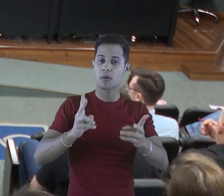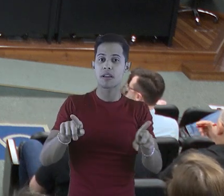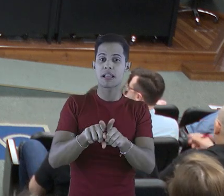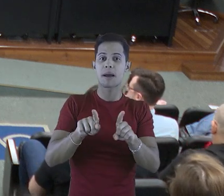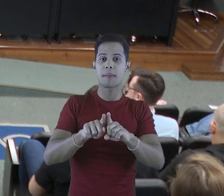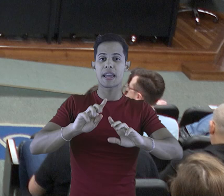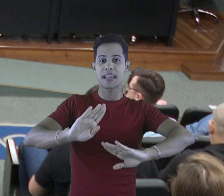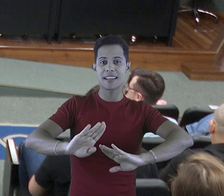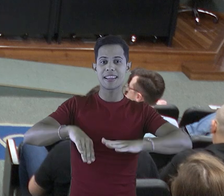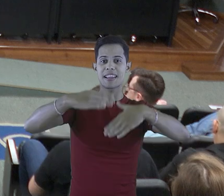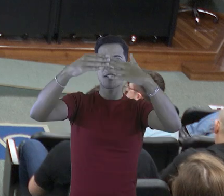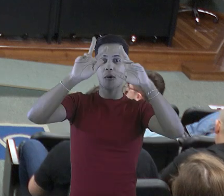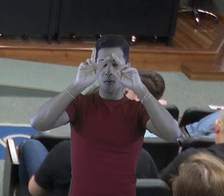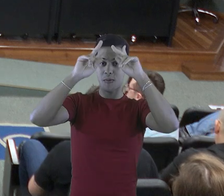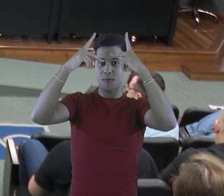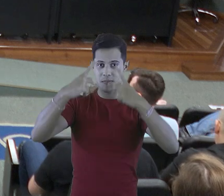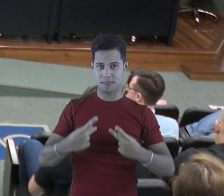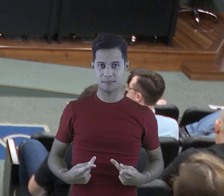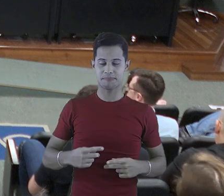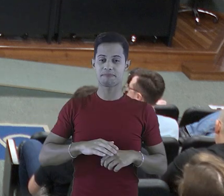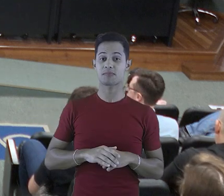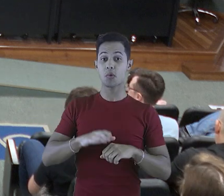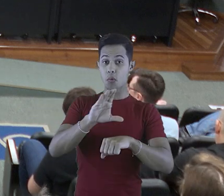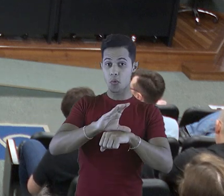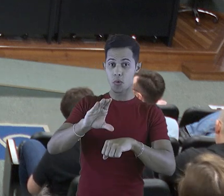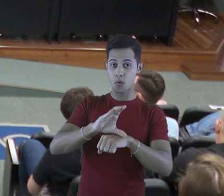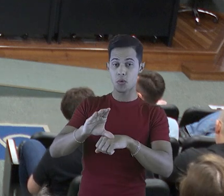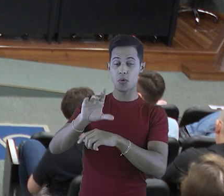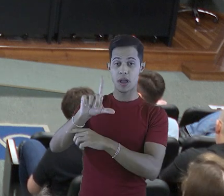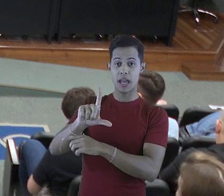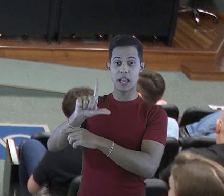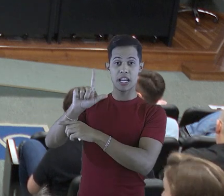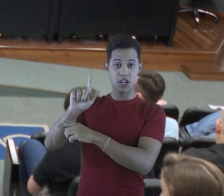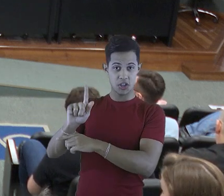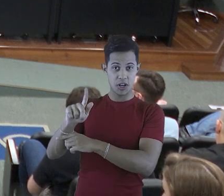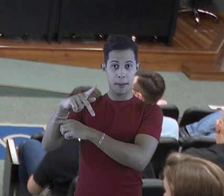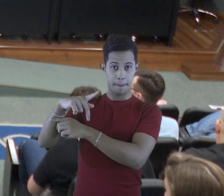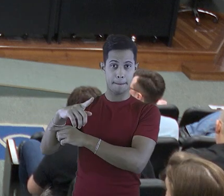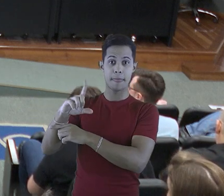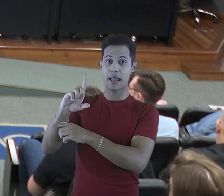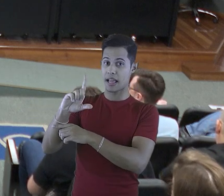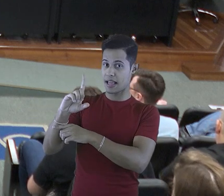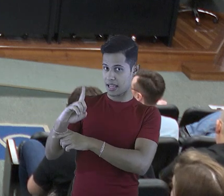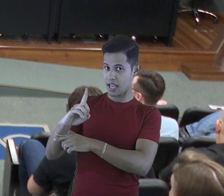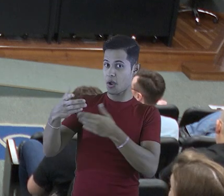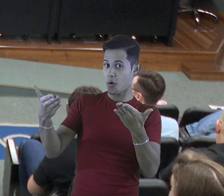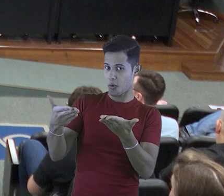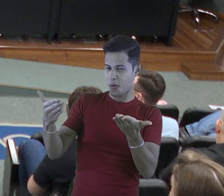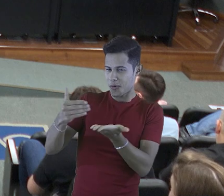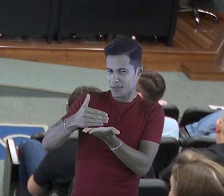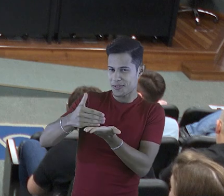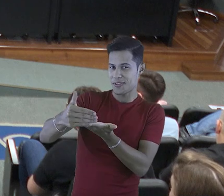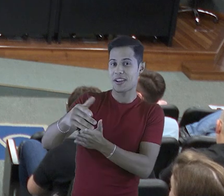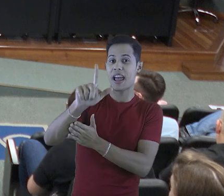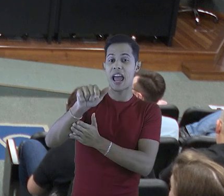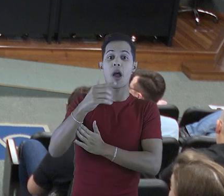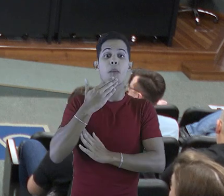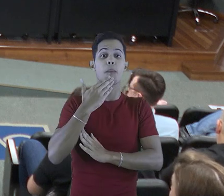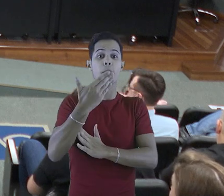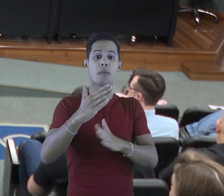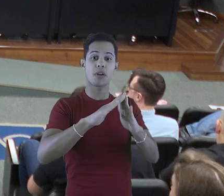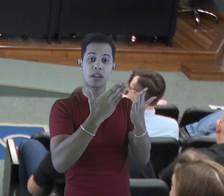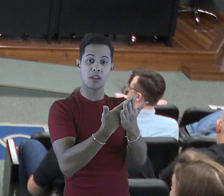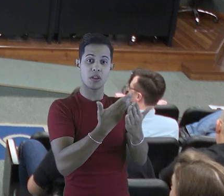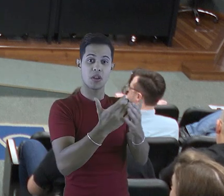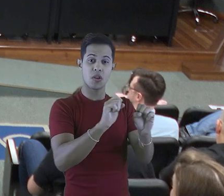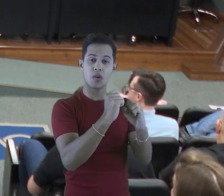humano. O curso de LGPD, que ora se inicia, foi uma solicitação feita à Escola do Legislativo pelo